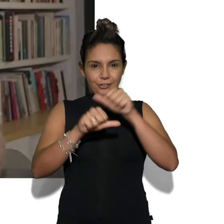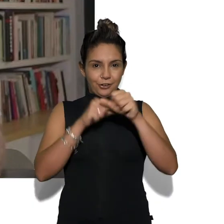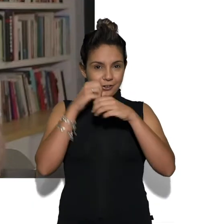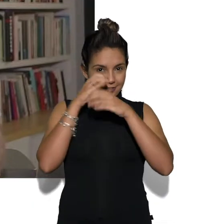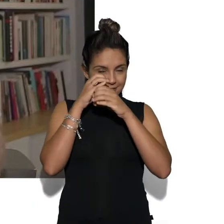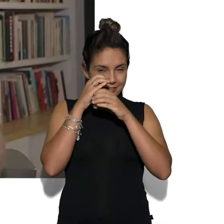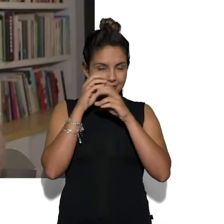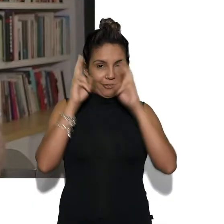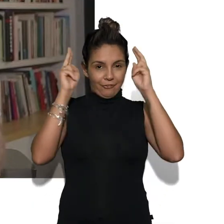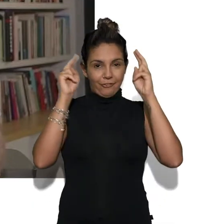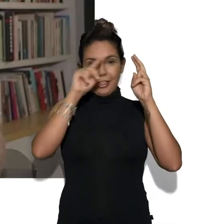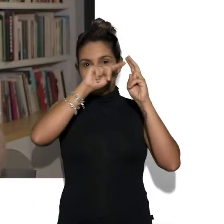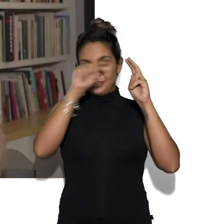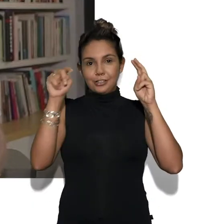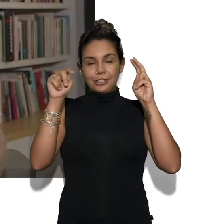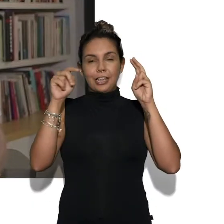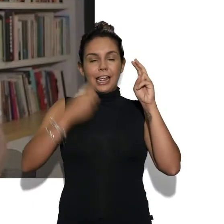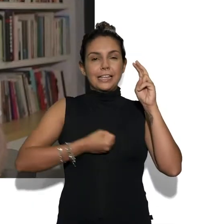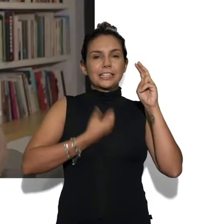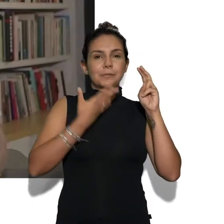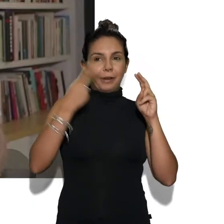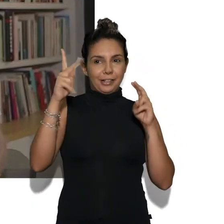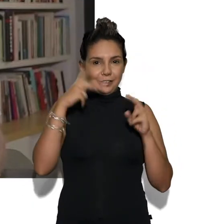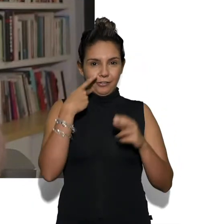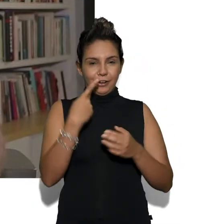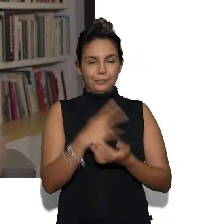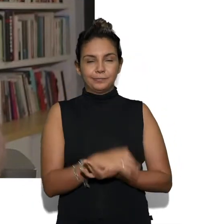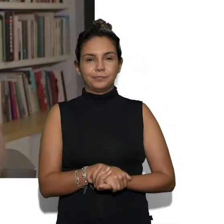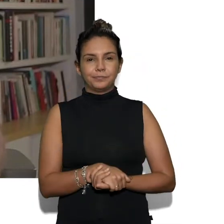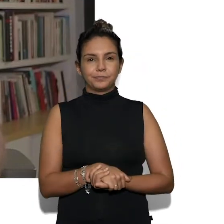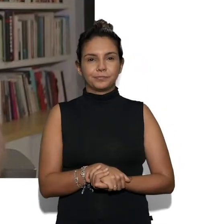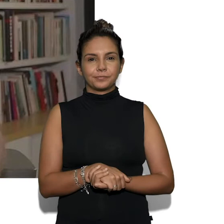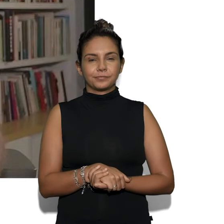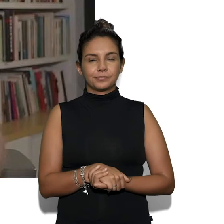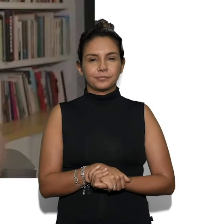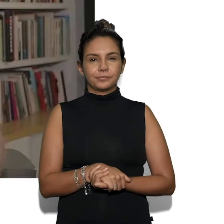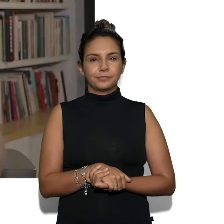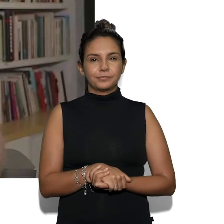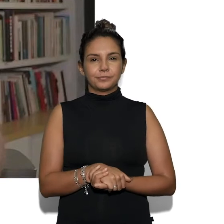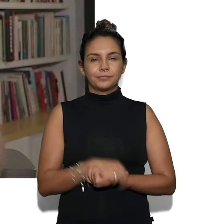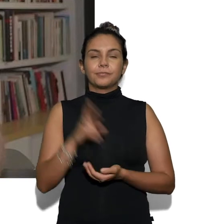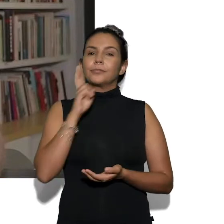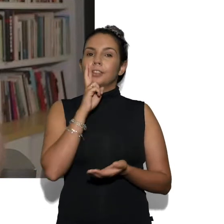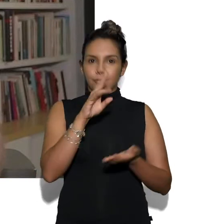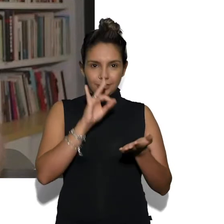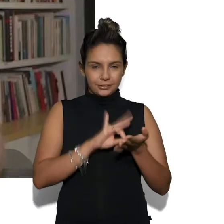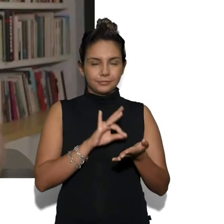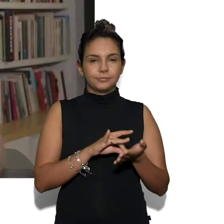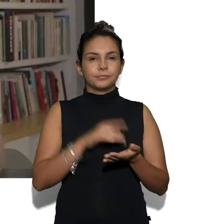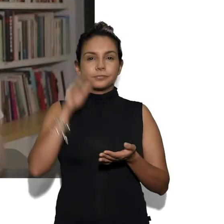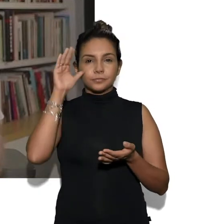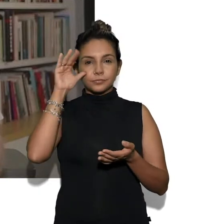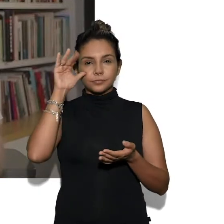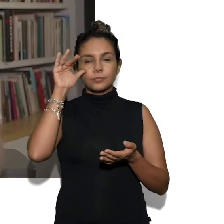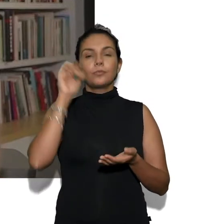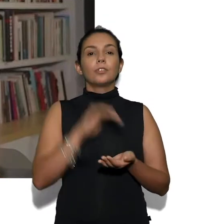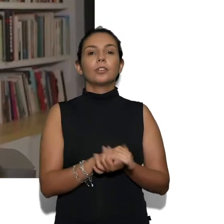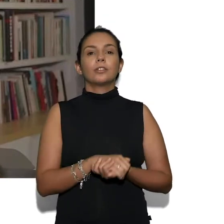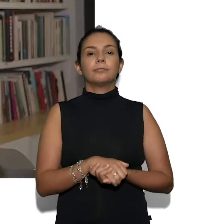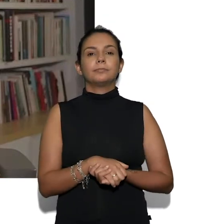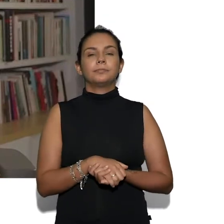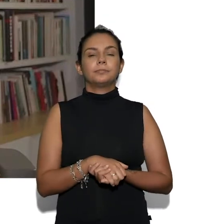da ciência, fecha aspas. Uhum. Isso é pura verdade. É curioso